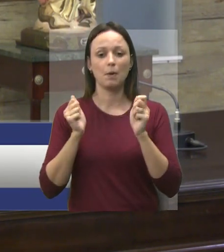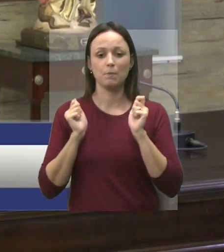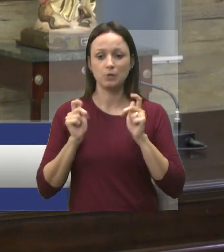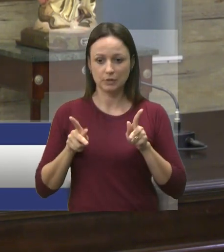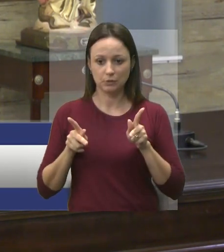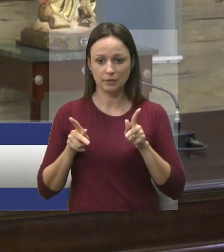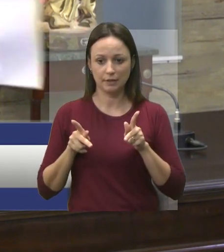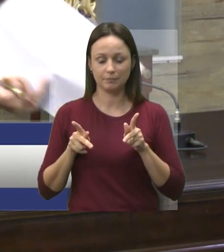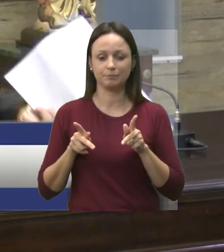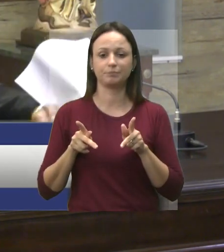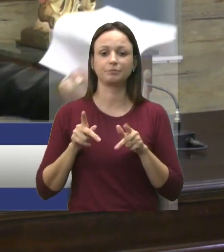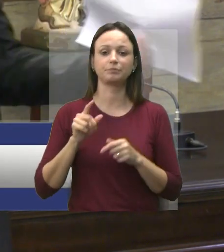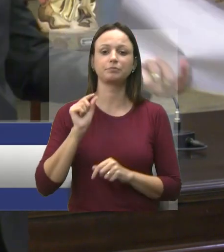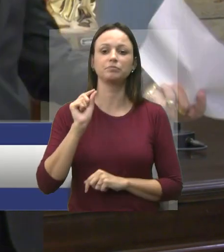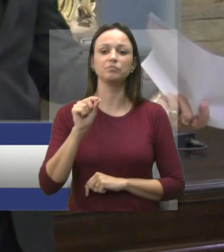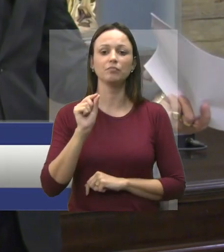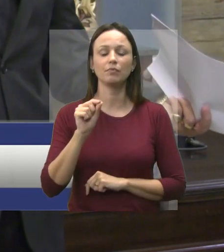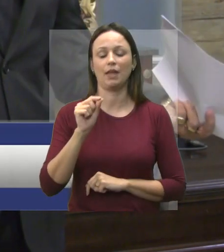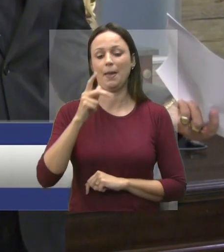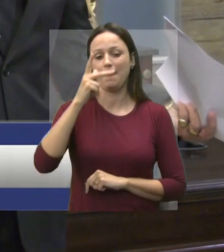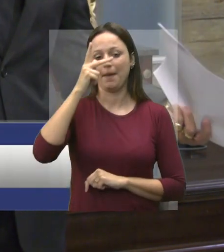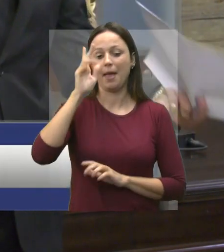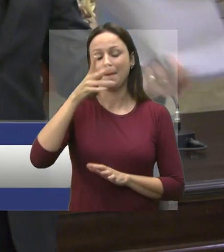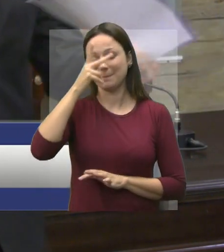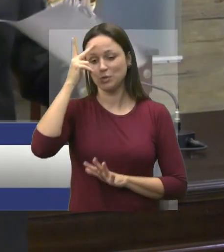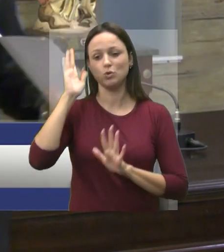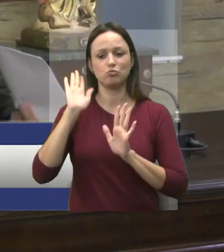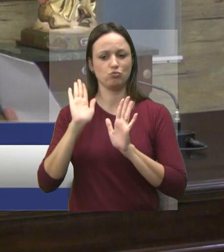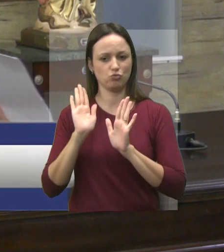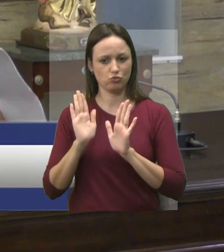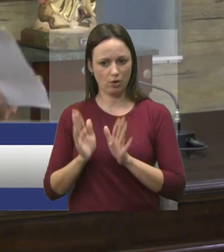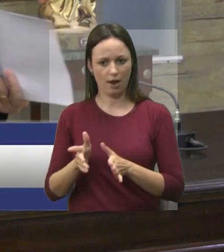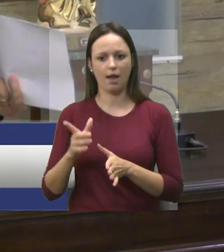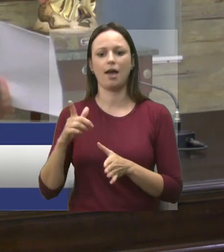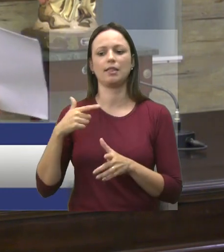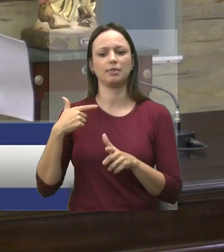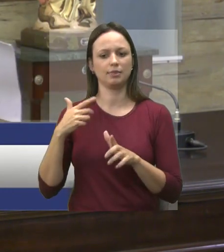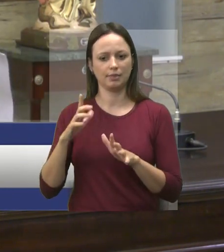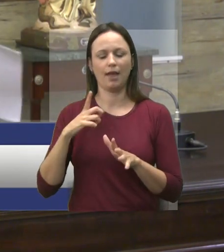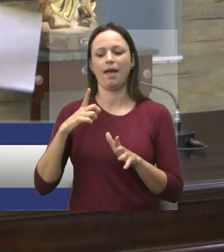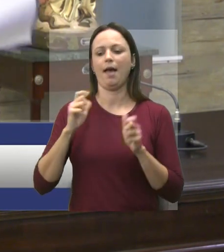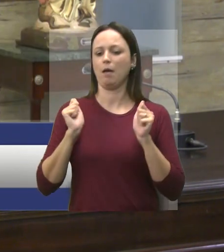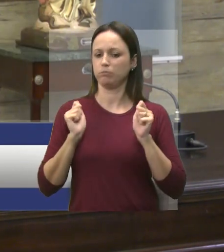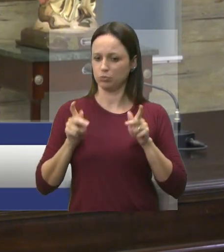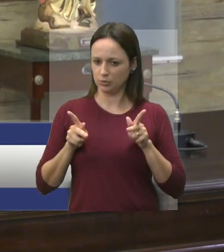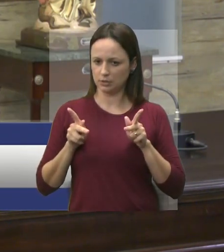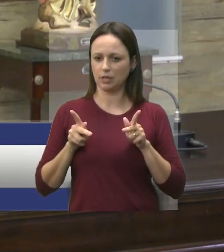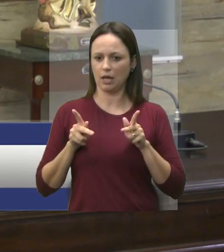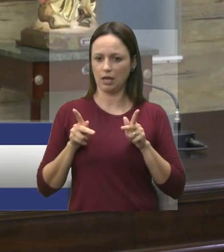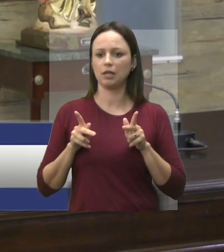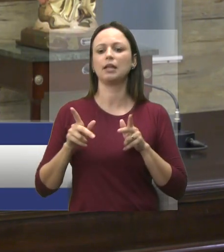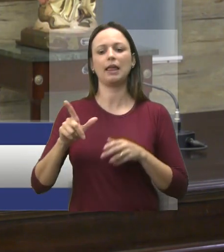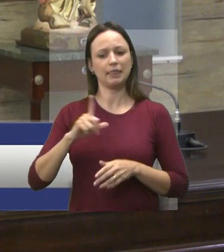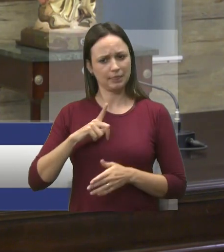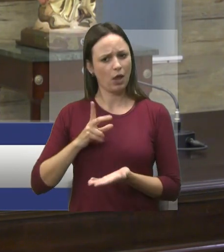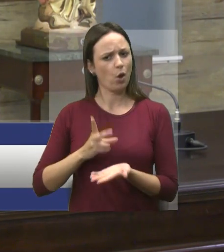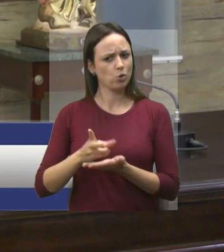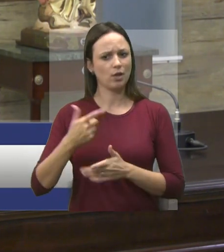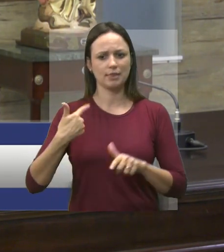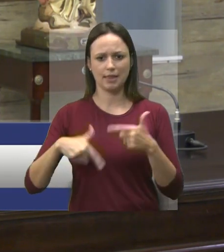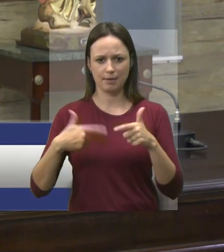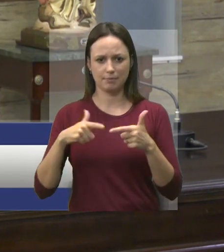Então, hoje, para quem já está no sistema e trabalhando, se você somar o seu tempo